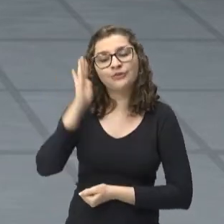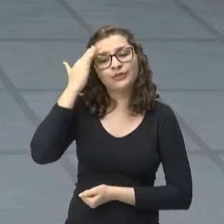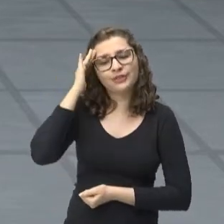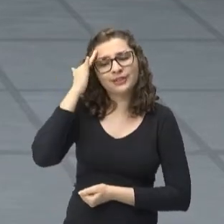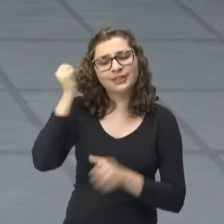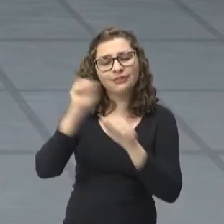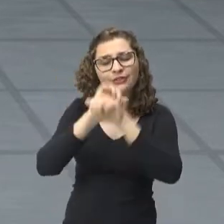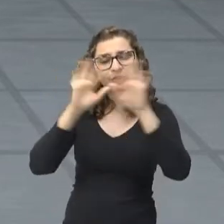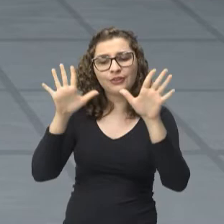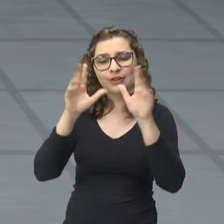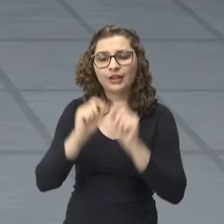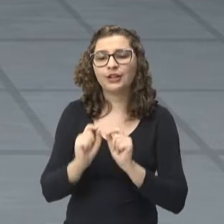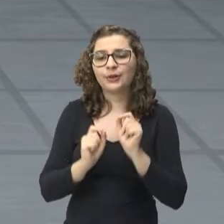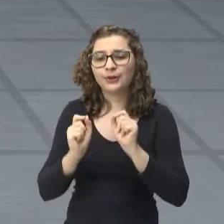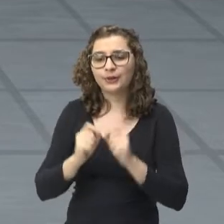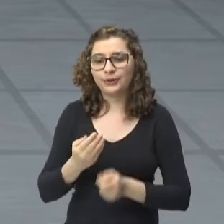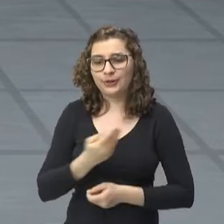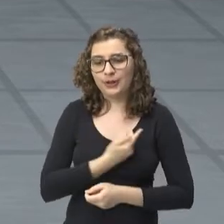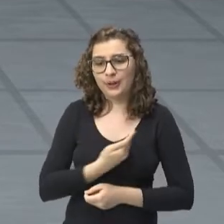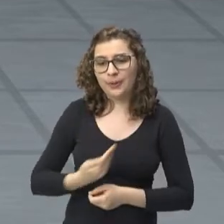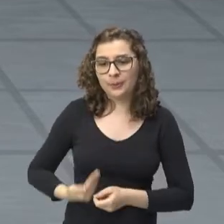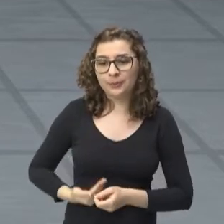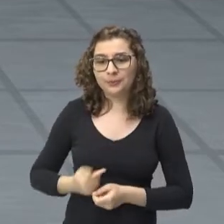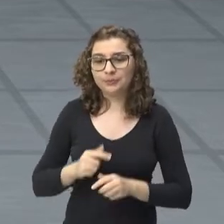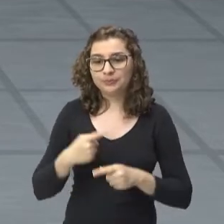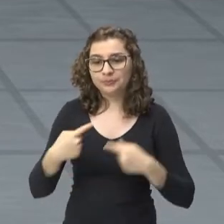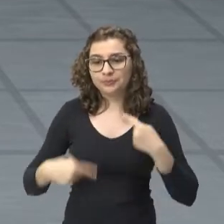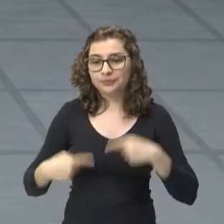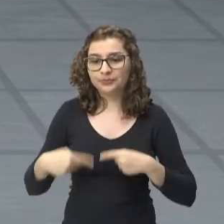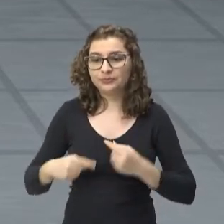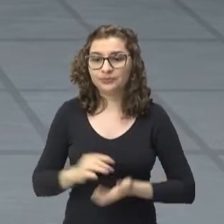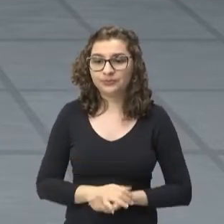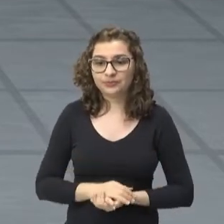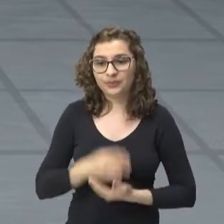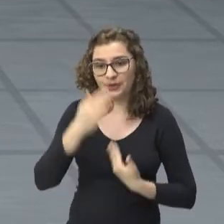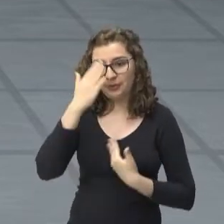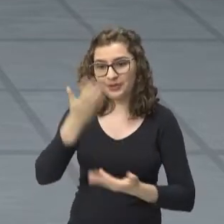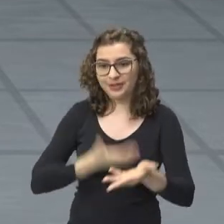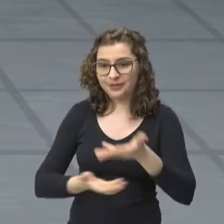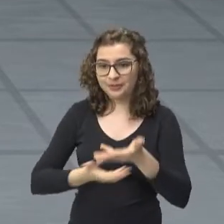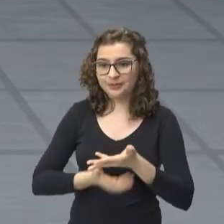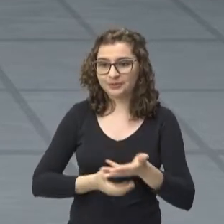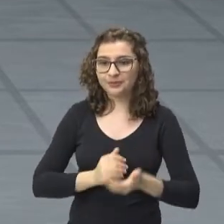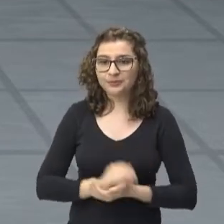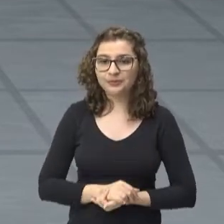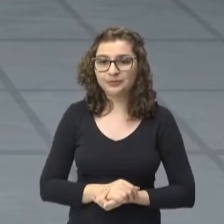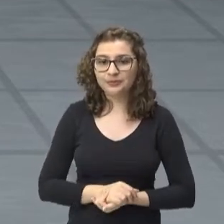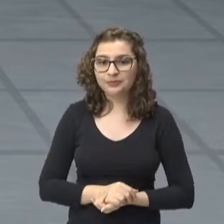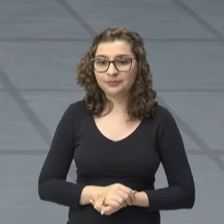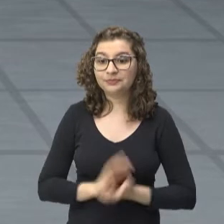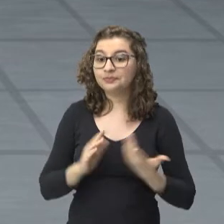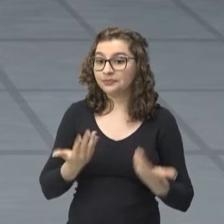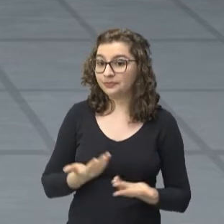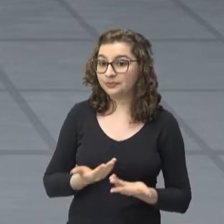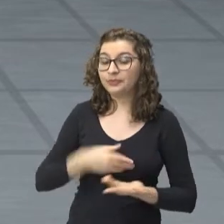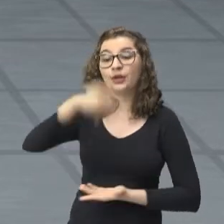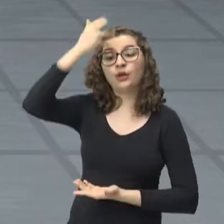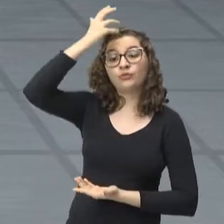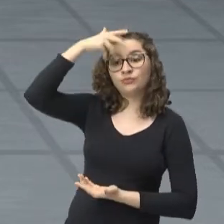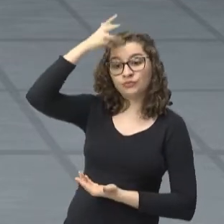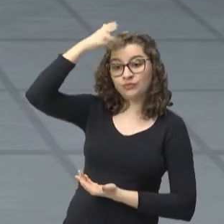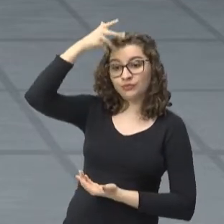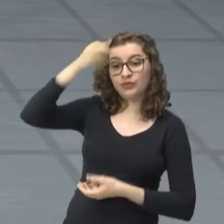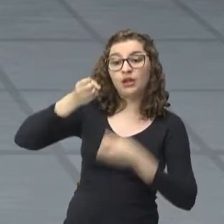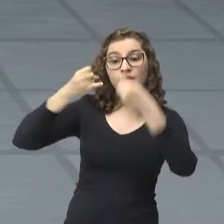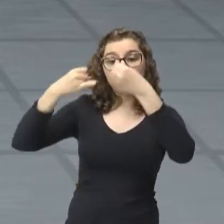políticas públicas. Muito bem, obrigado aí pela sua participação. Então vejam lá, né, o Djurquinha trouxe para nós, agora nós vamos